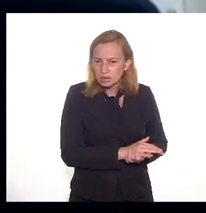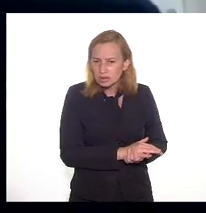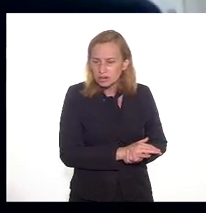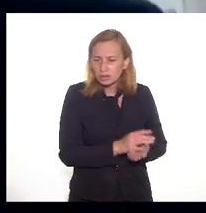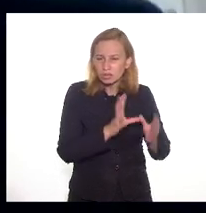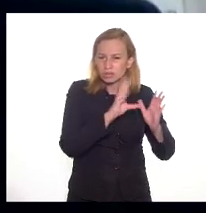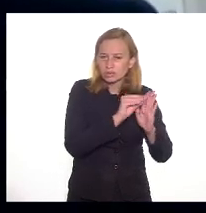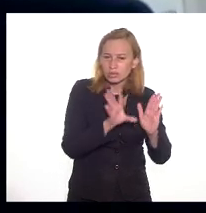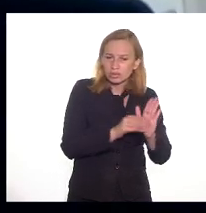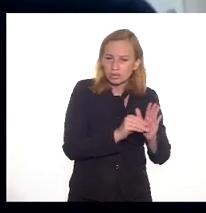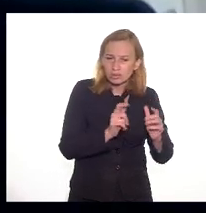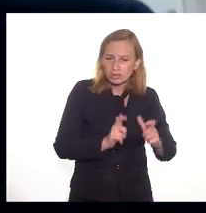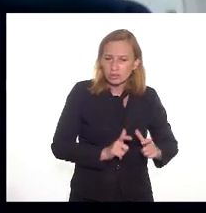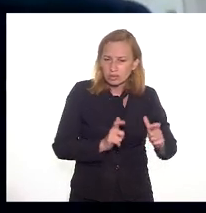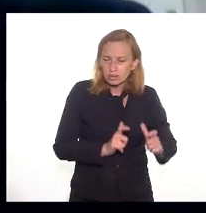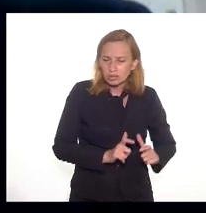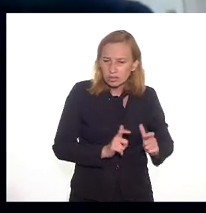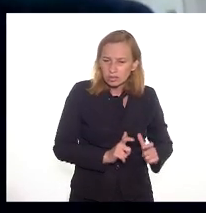local,